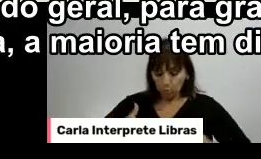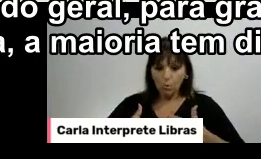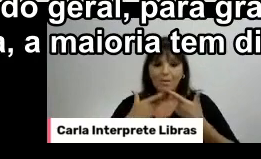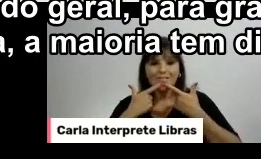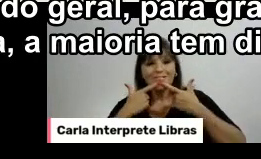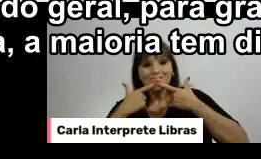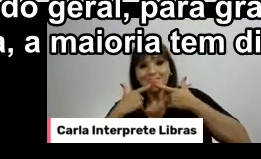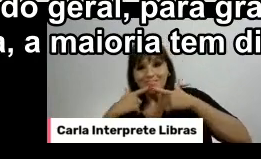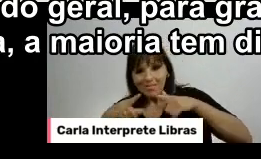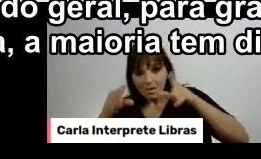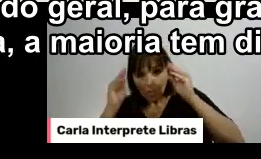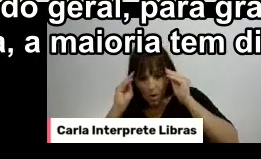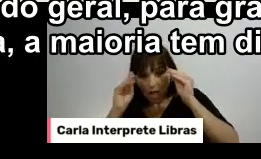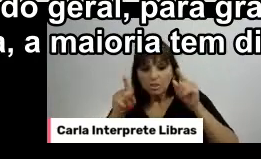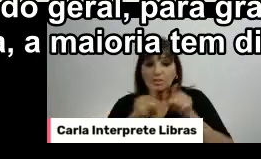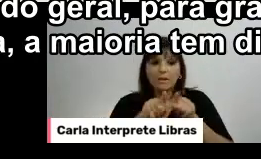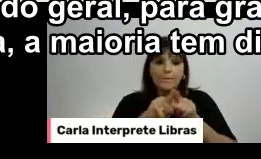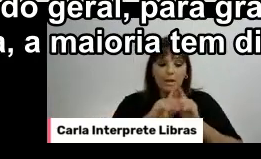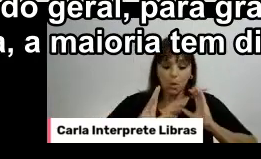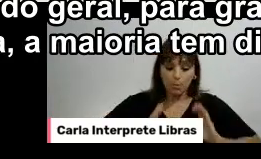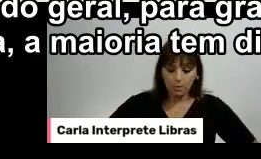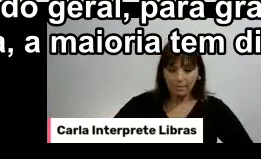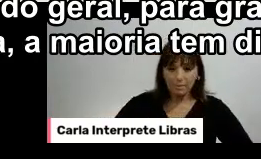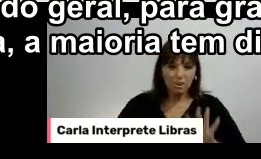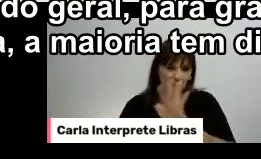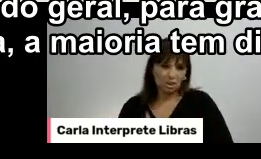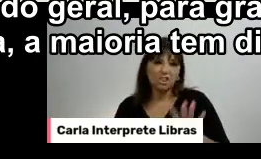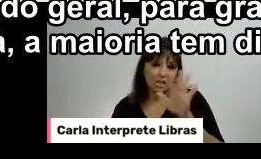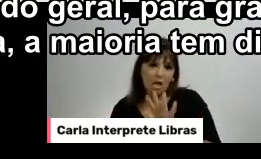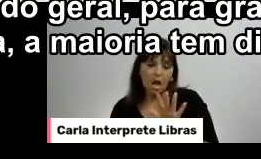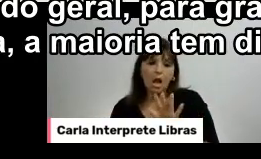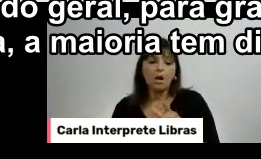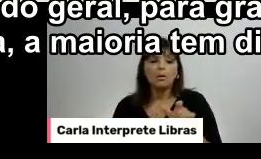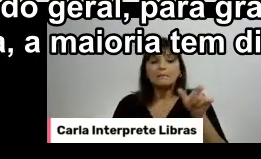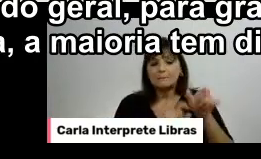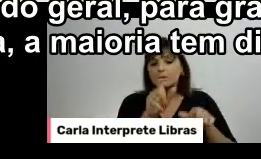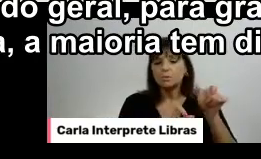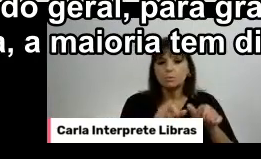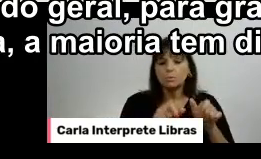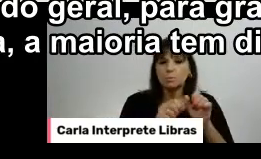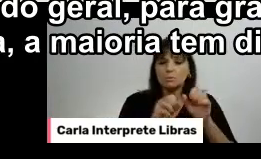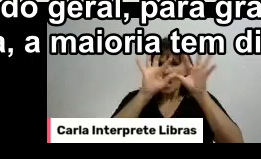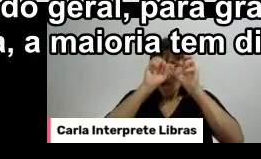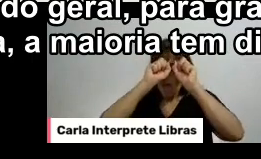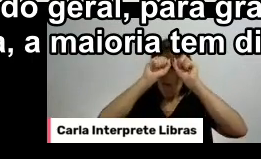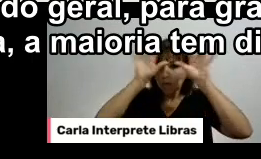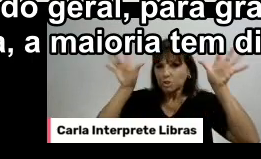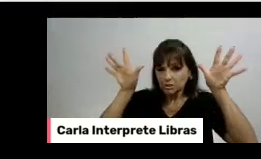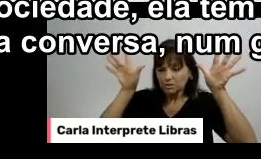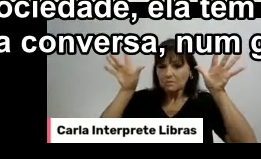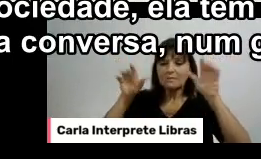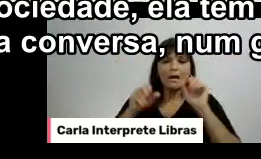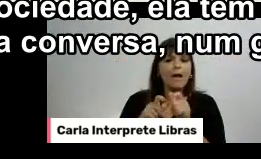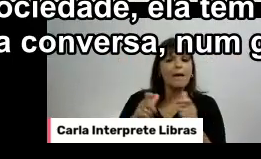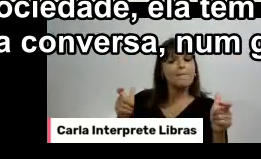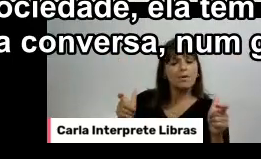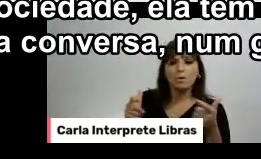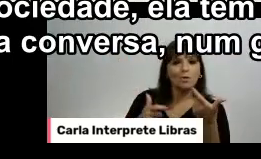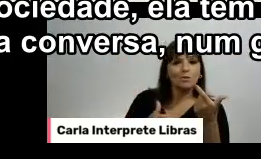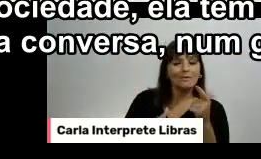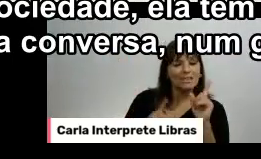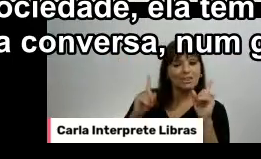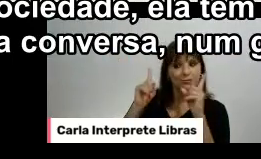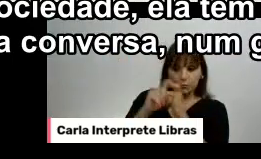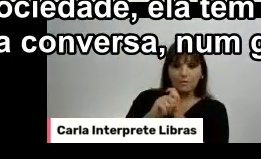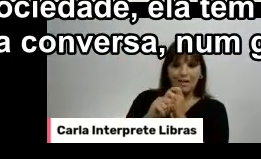geral, para grande parte da população, o autista, né, a maioria tem dificuldades de convivência com a